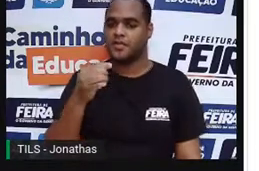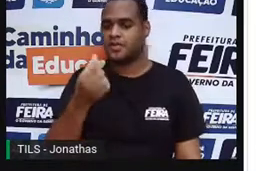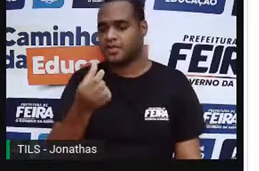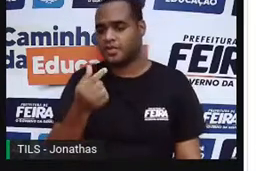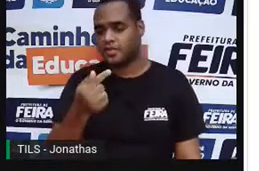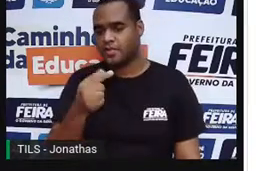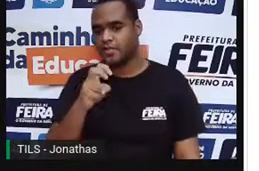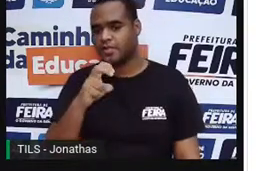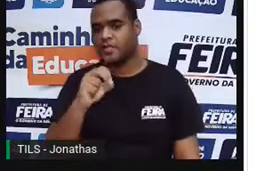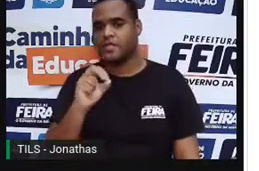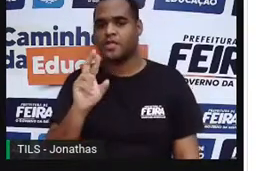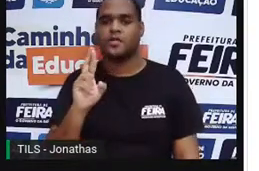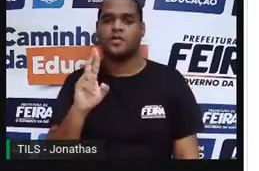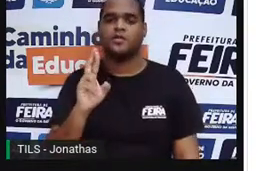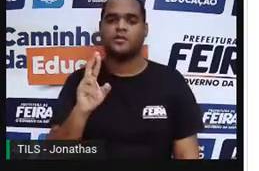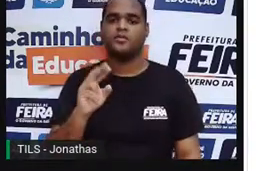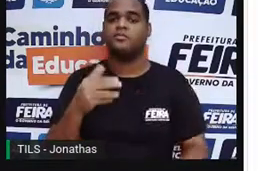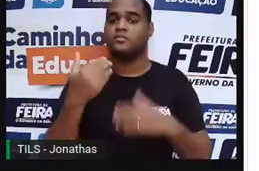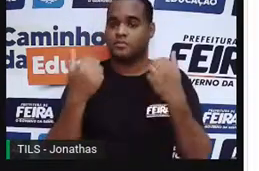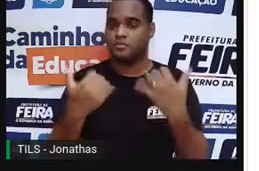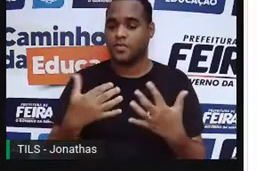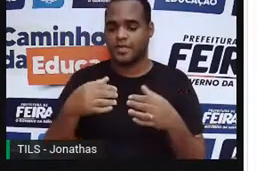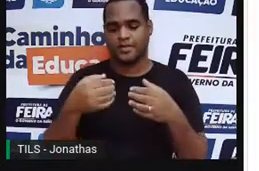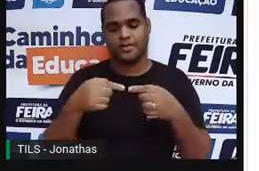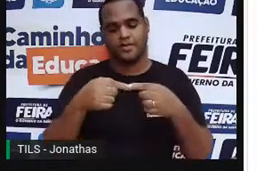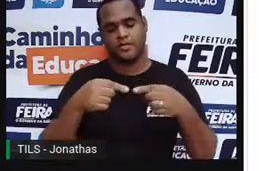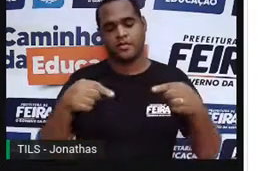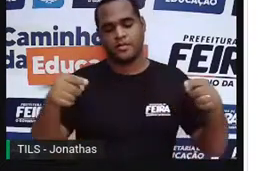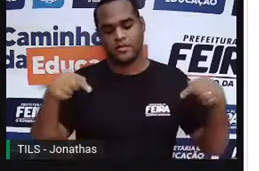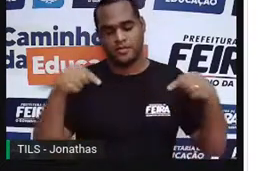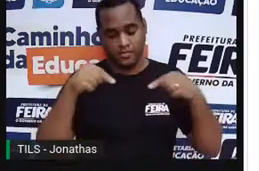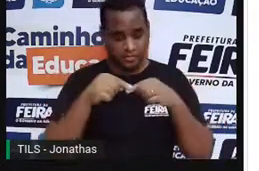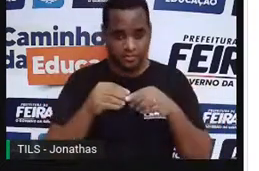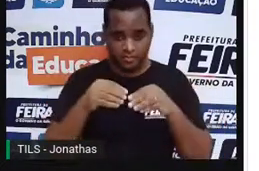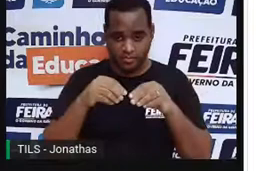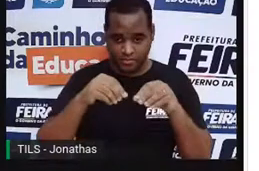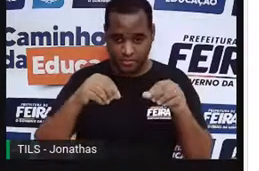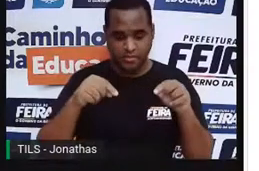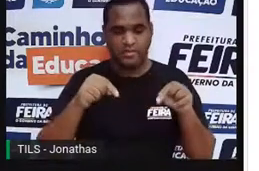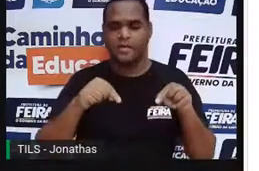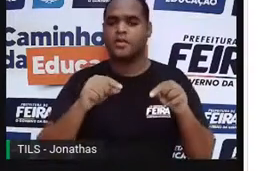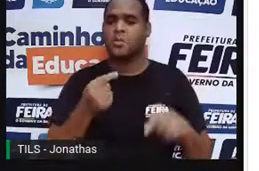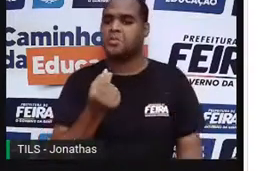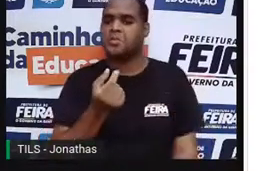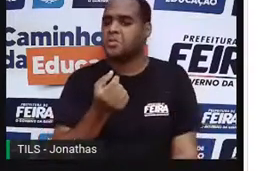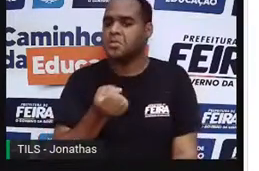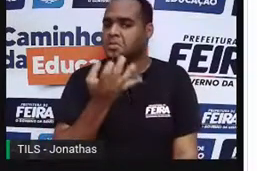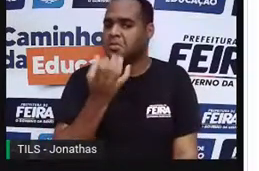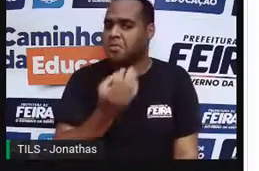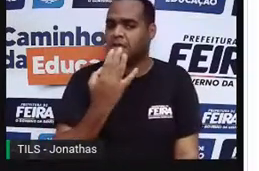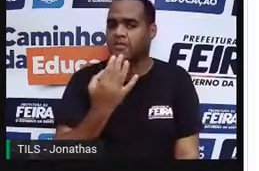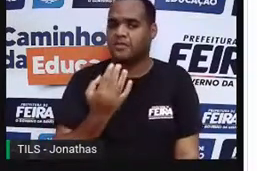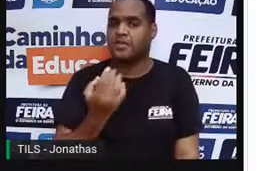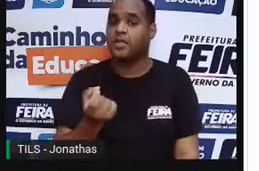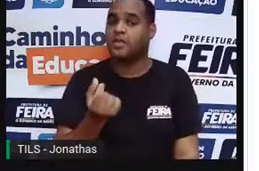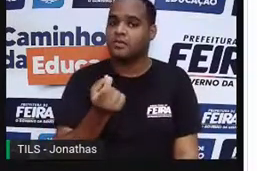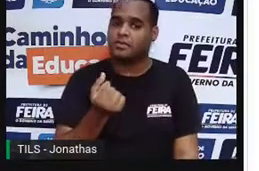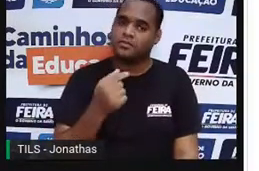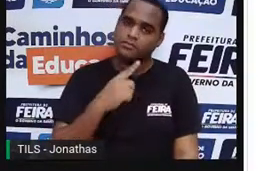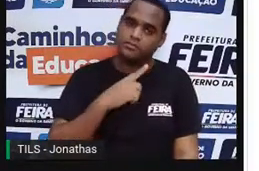27.750 reais não esse terreno né qual é o valor dele ele